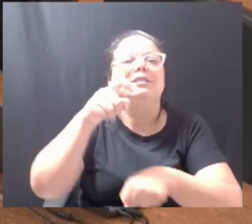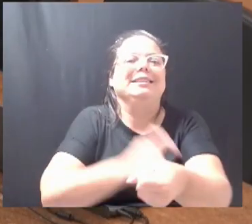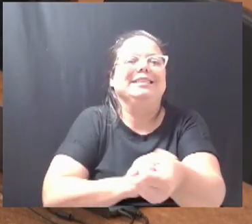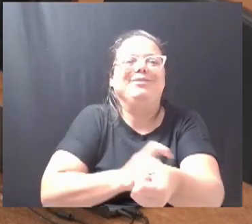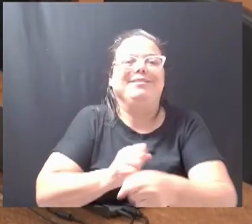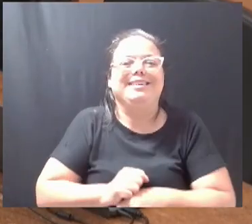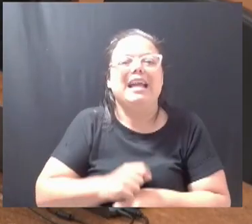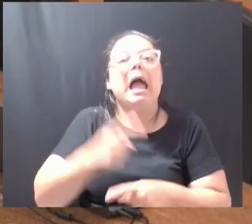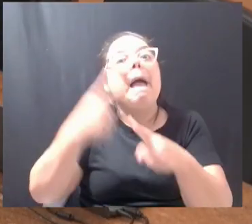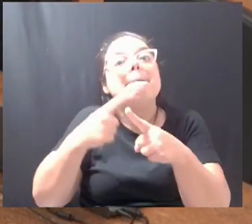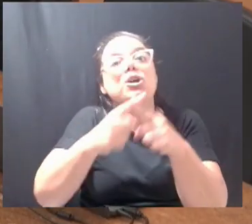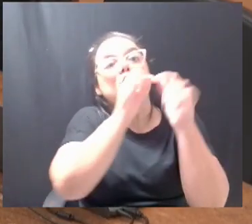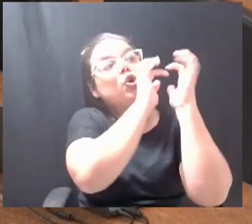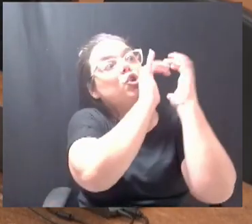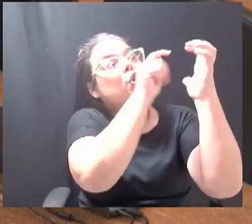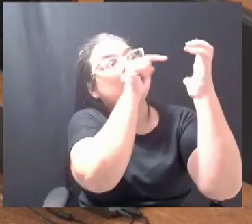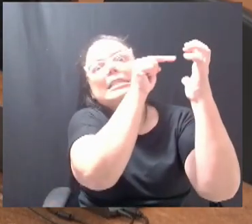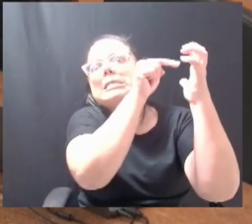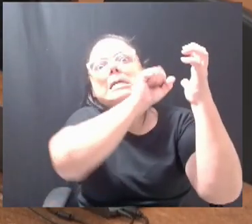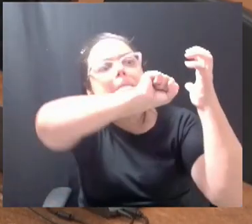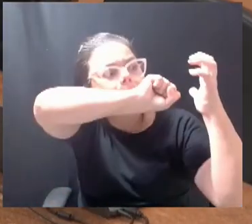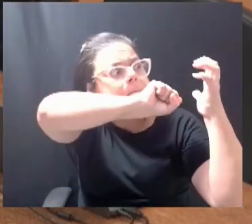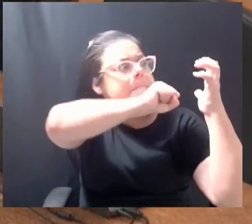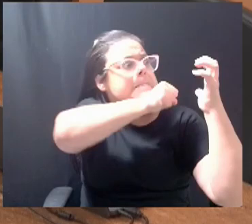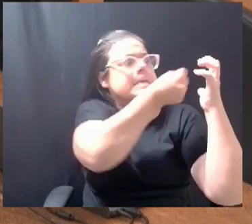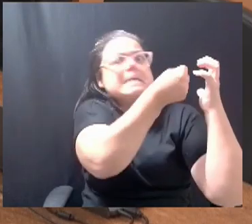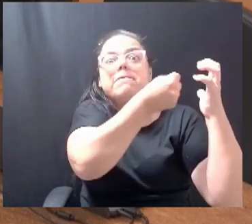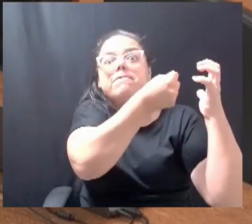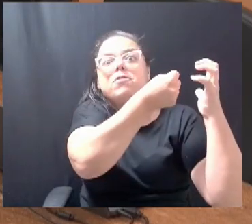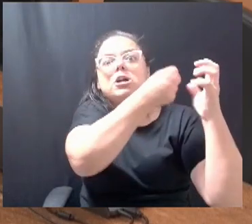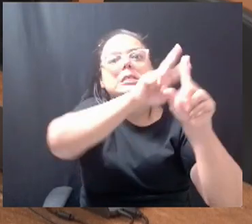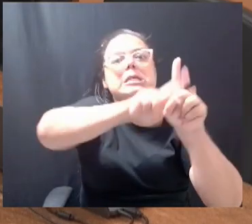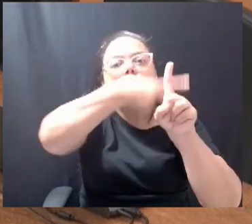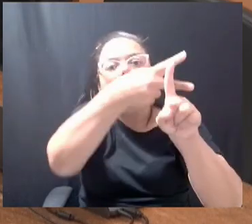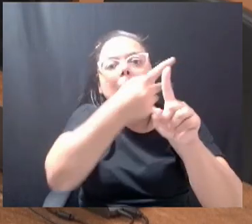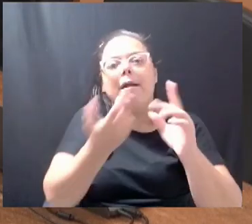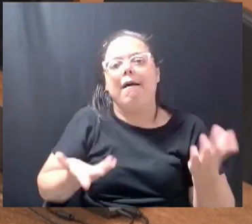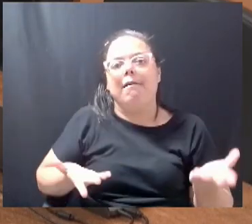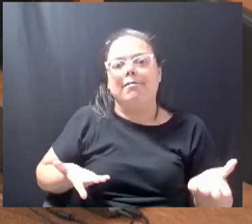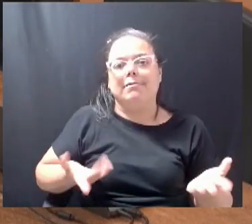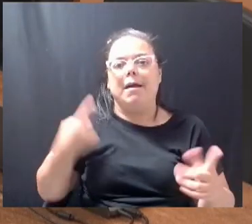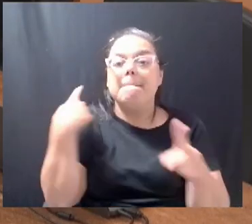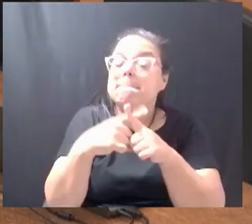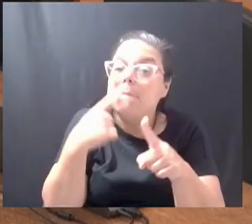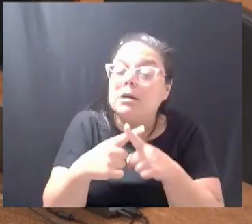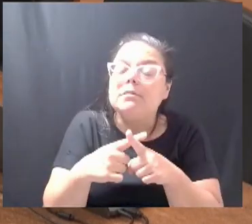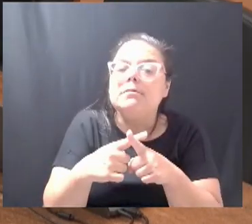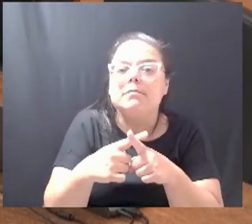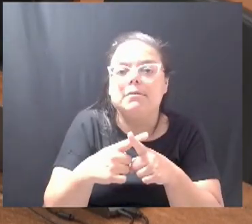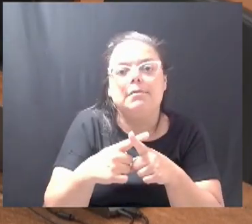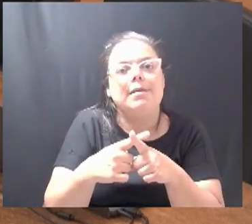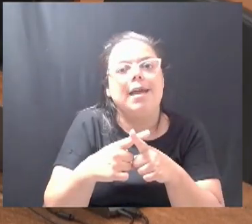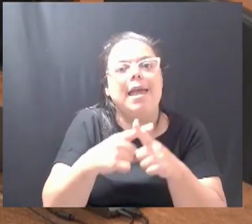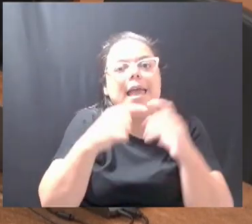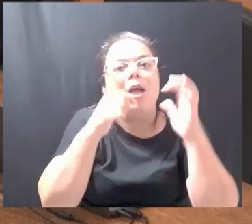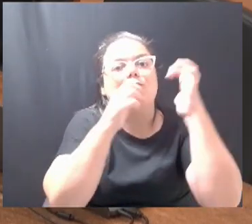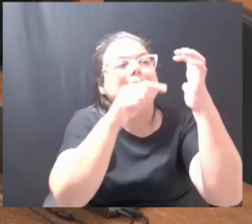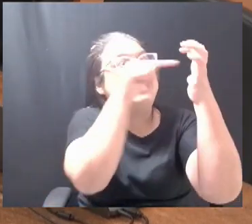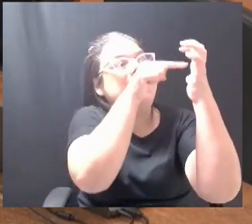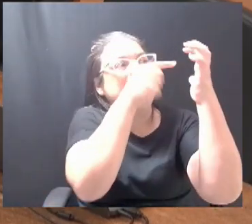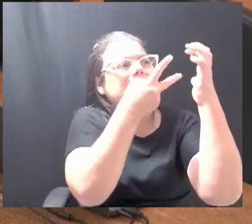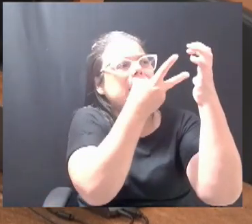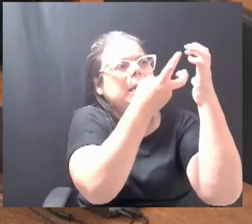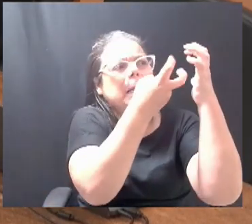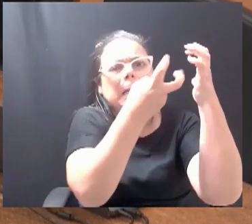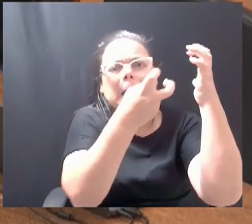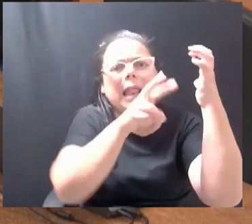muito, porque o seu corpo, nessa situação, ele está prestando atenção em milhares de coisas. Se você vai falar com o